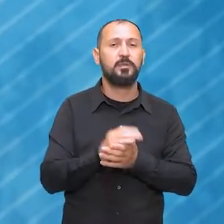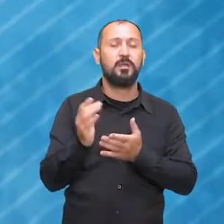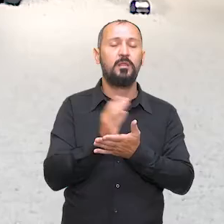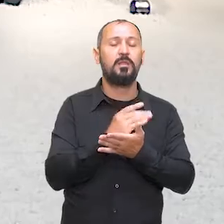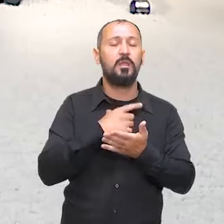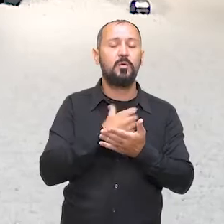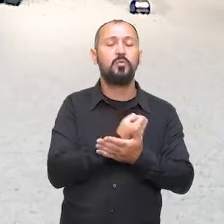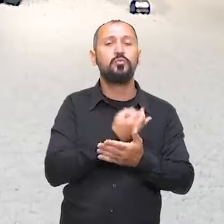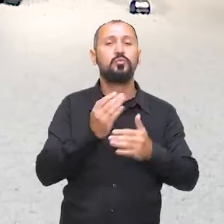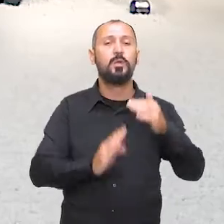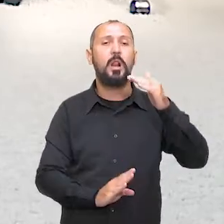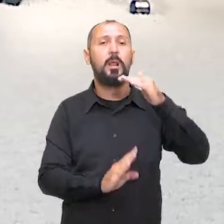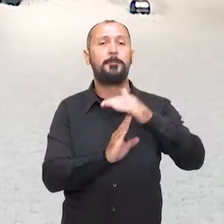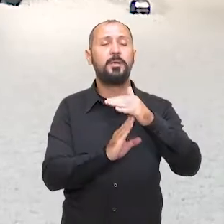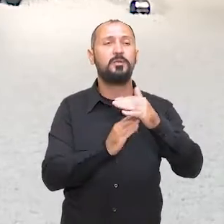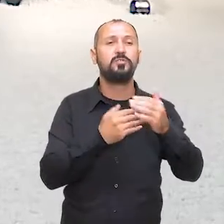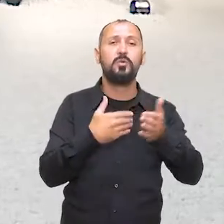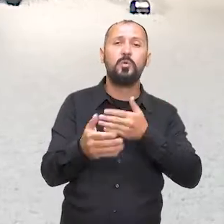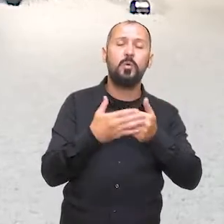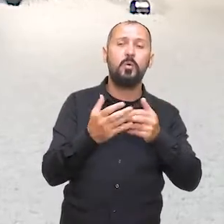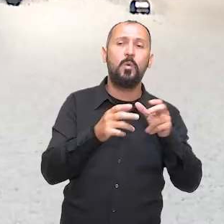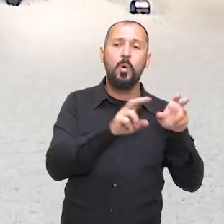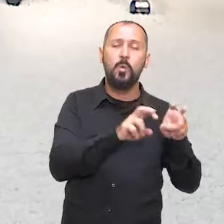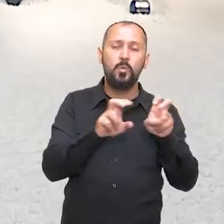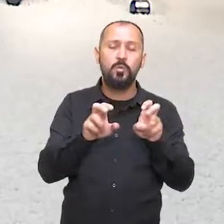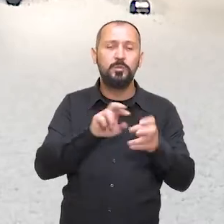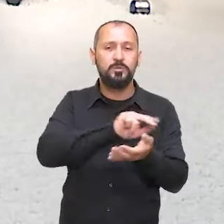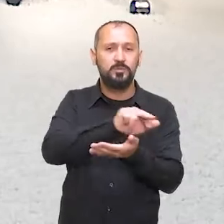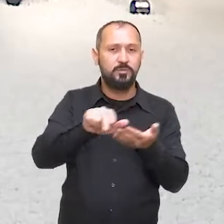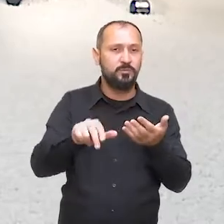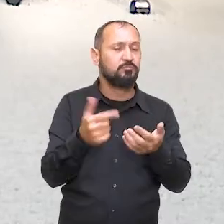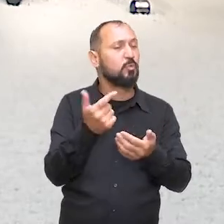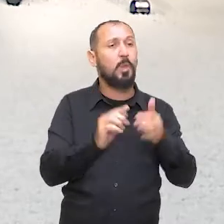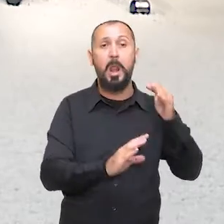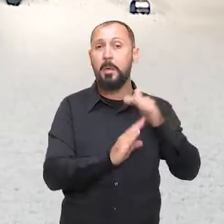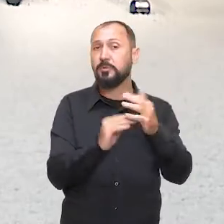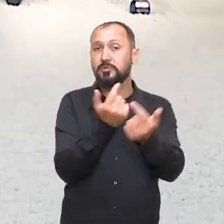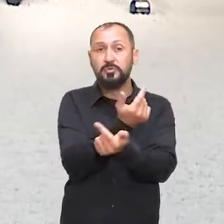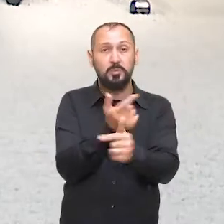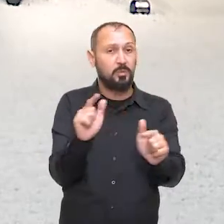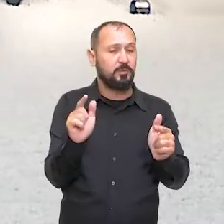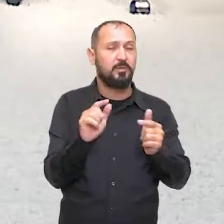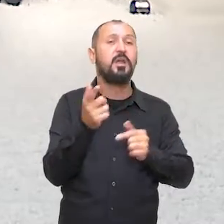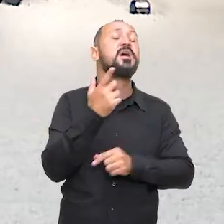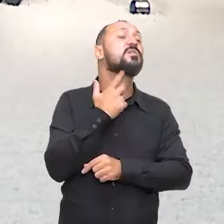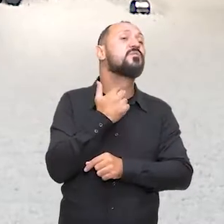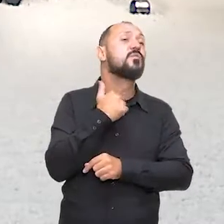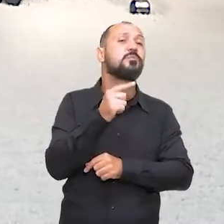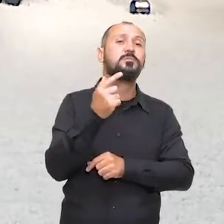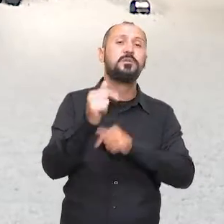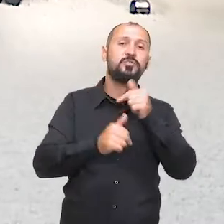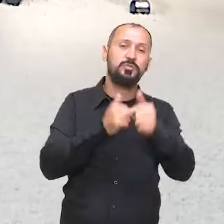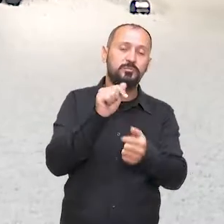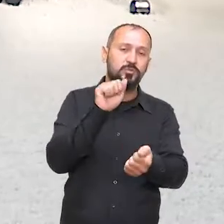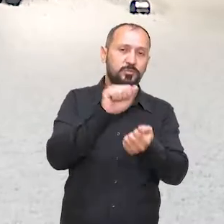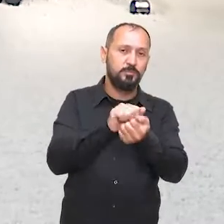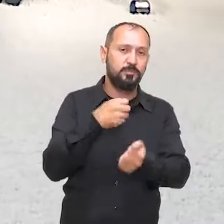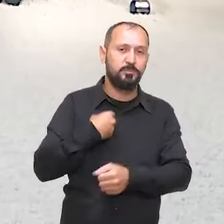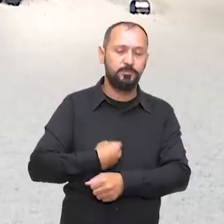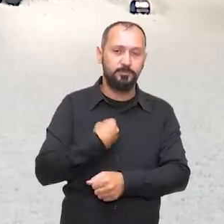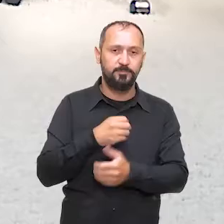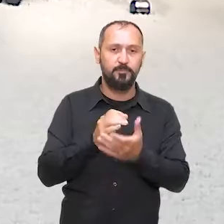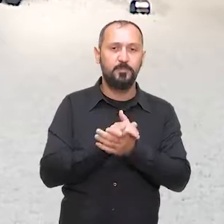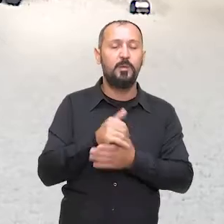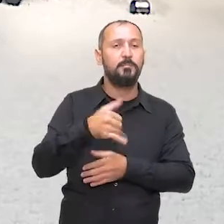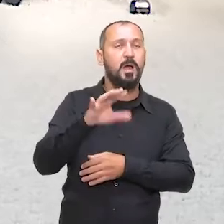comissão. É algo bem simples de se fazer. Tem algum limite? Ela pode se inscrever em várias comissões? Não tem limite algum. O